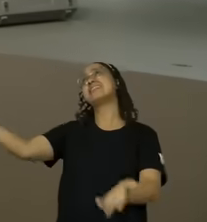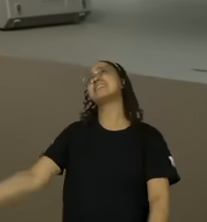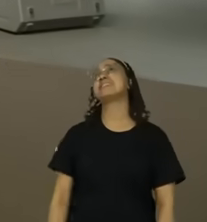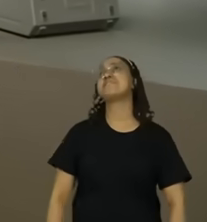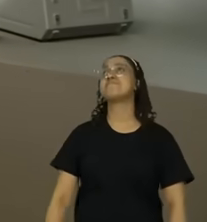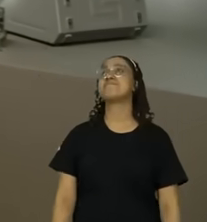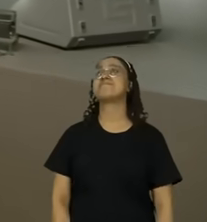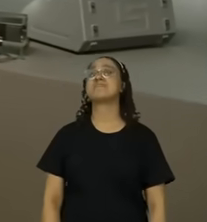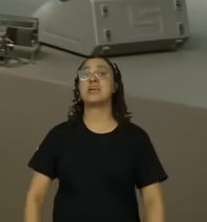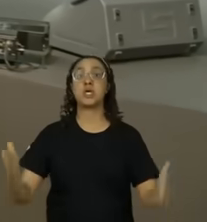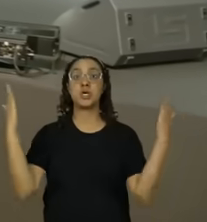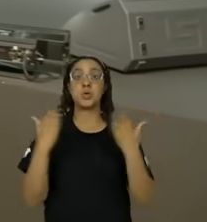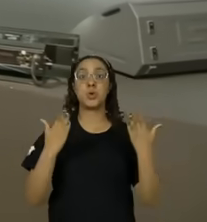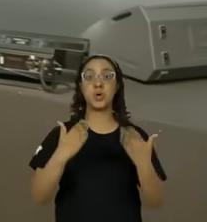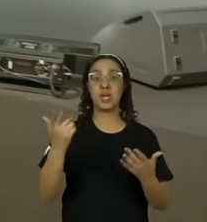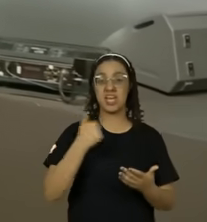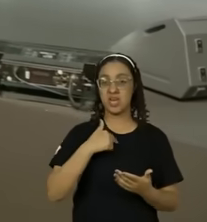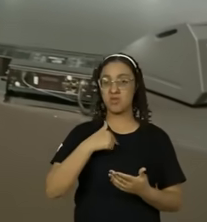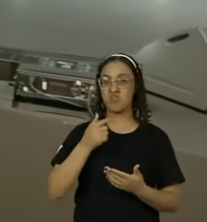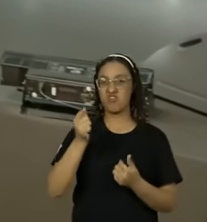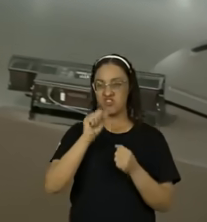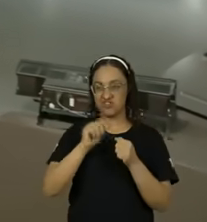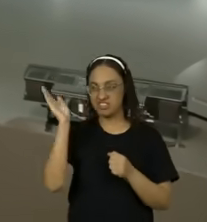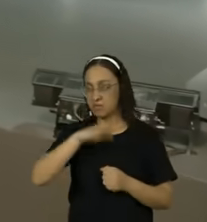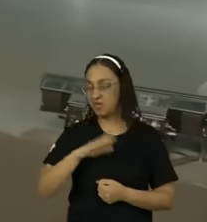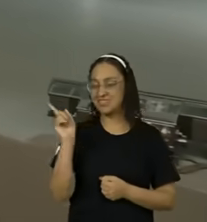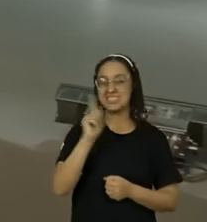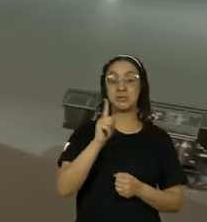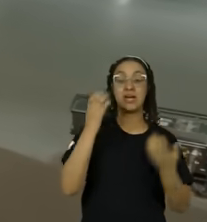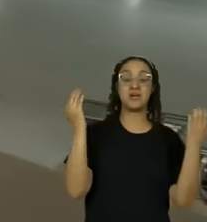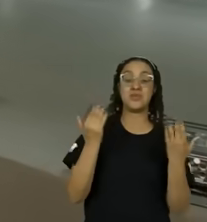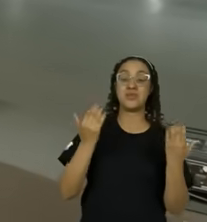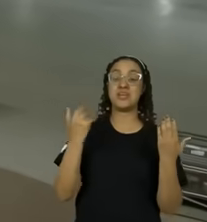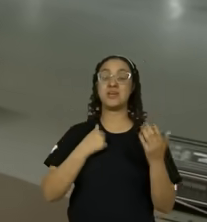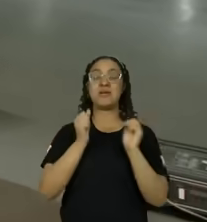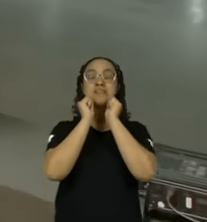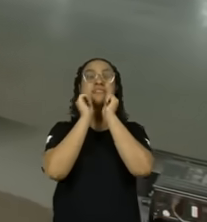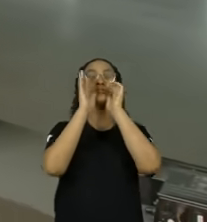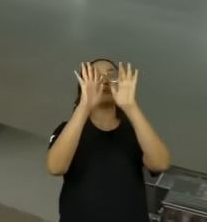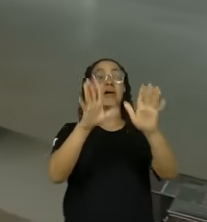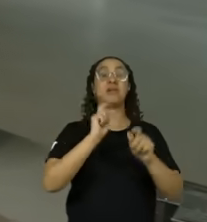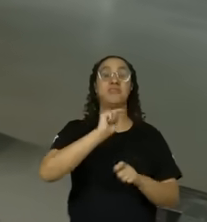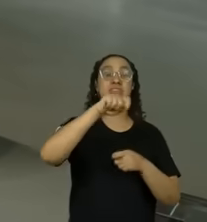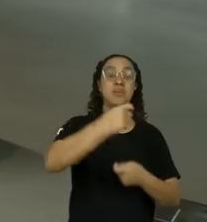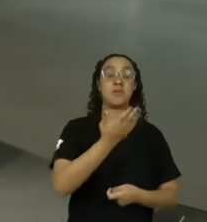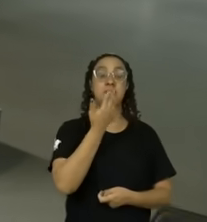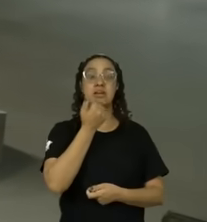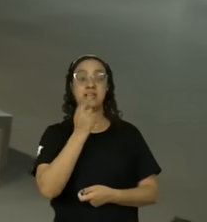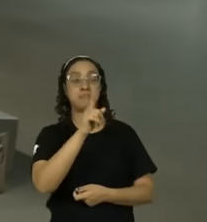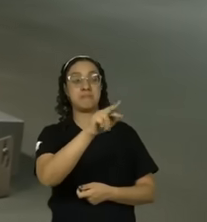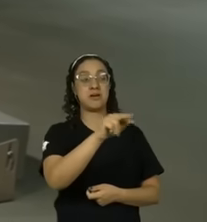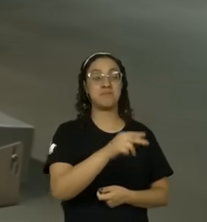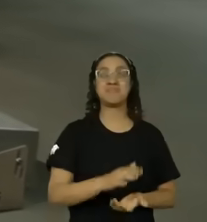Agora eu consigo, ao invés de sujar minhas mãos com sangue, eu posso abençoá-los com trigo, com prata. Yes, Deus. Yes. Yes,